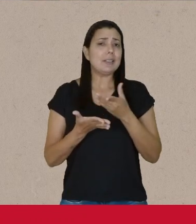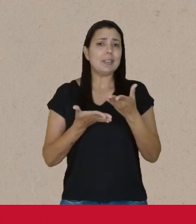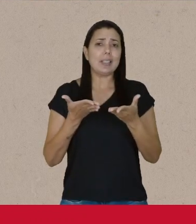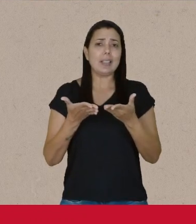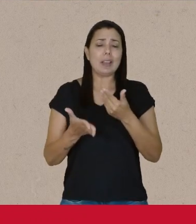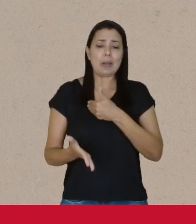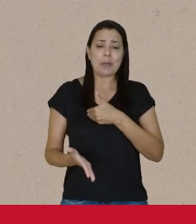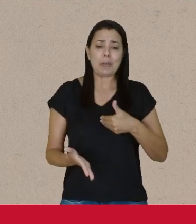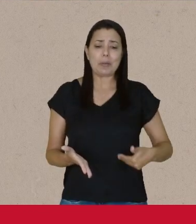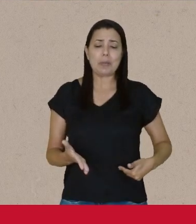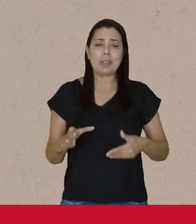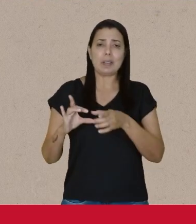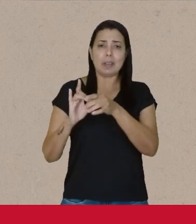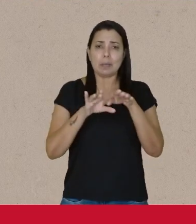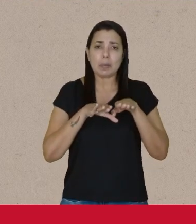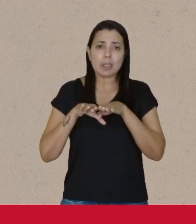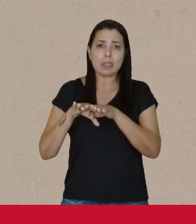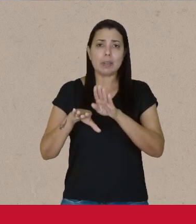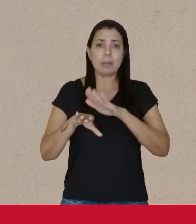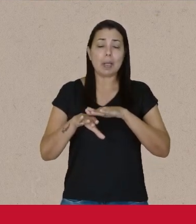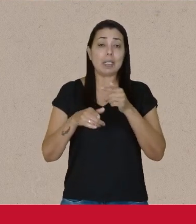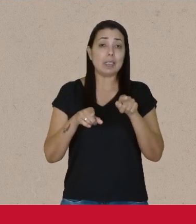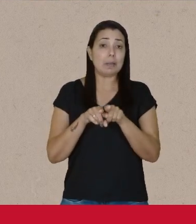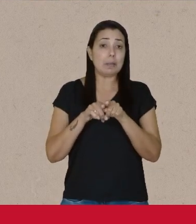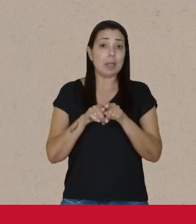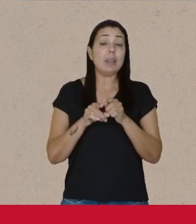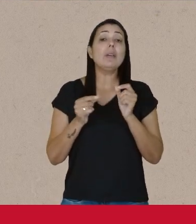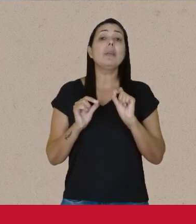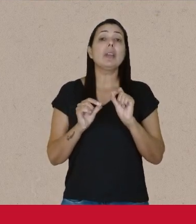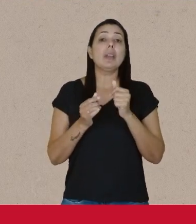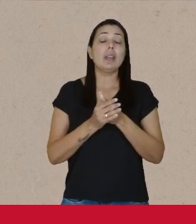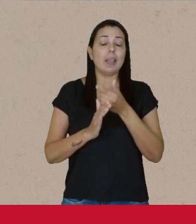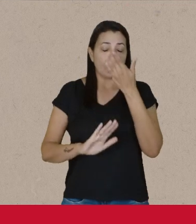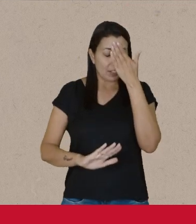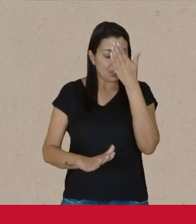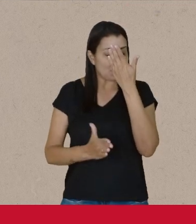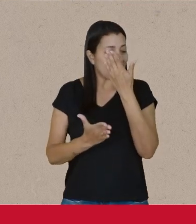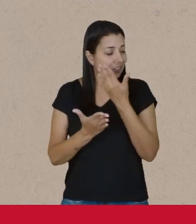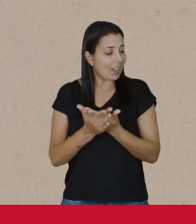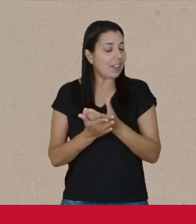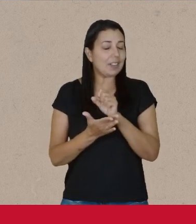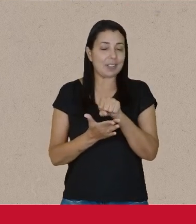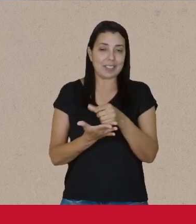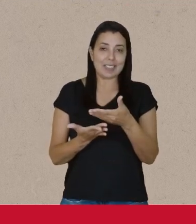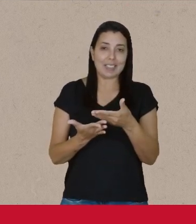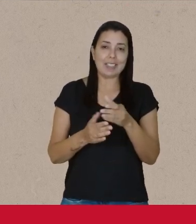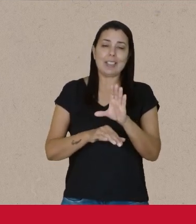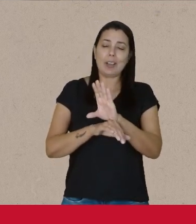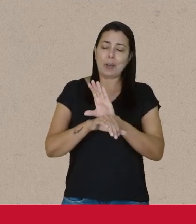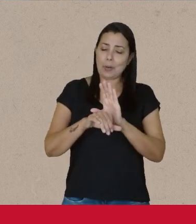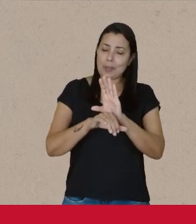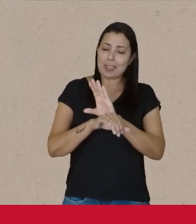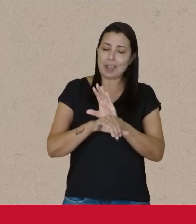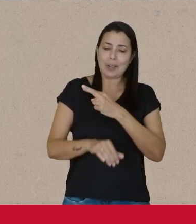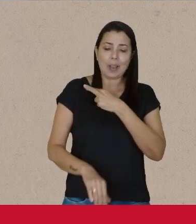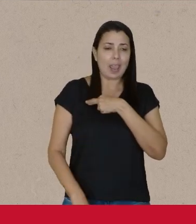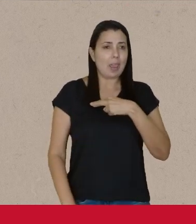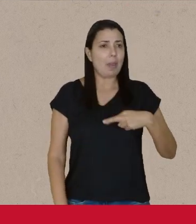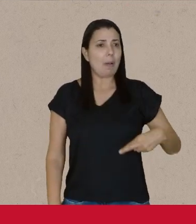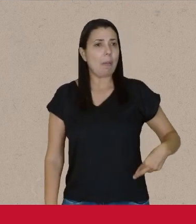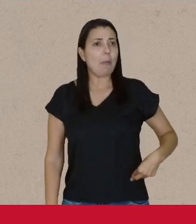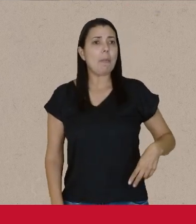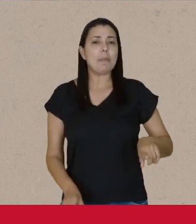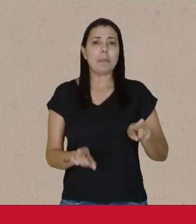governamos democraticamente, às vezes até ingenuamente, acreditando, né, na Constituição, na República, às vezes,